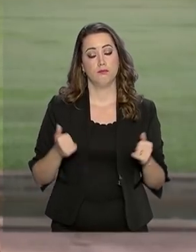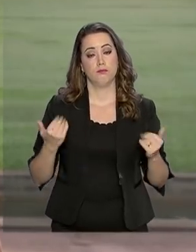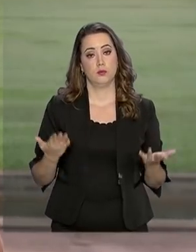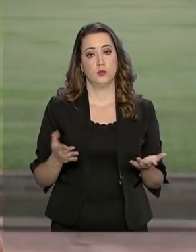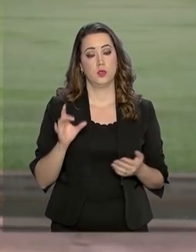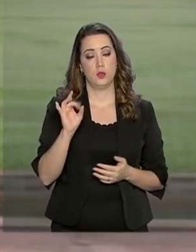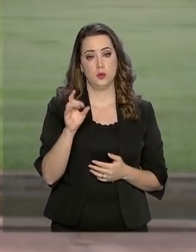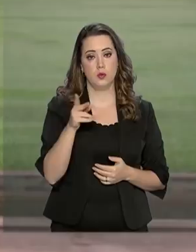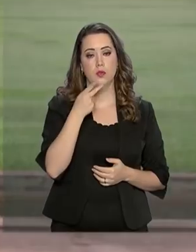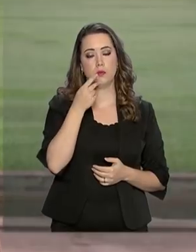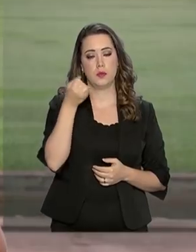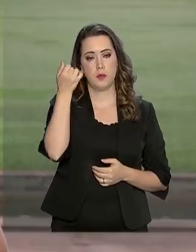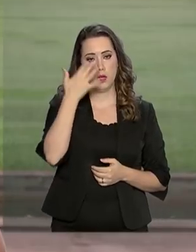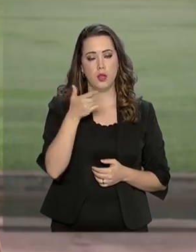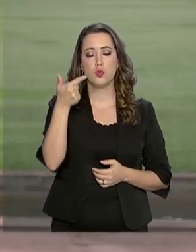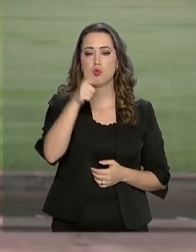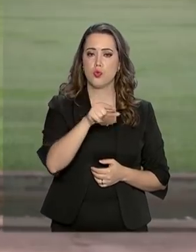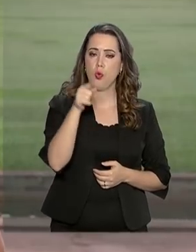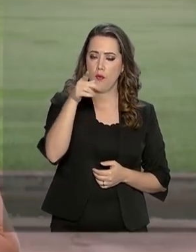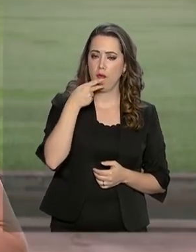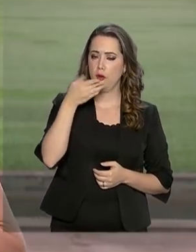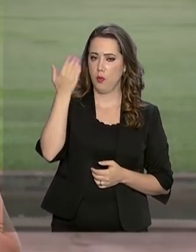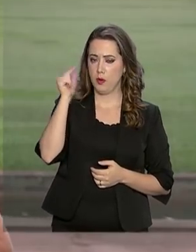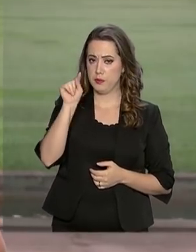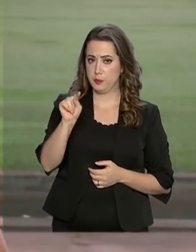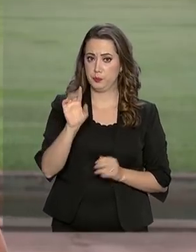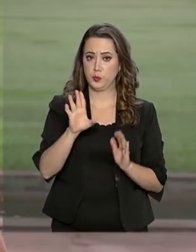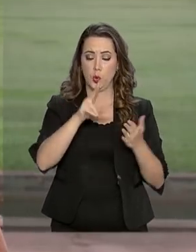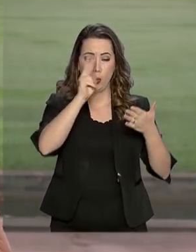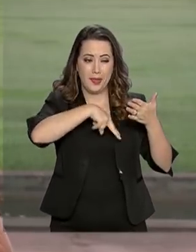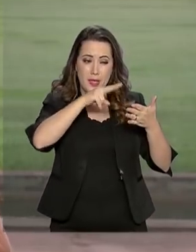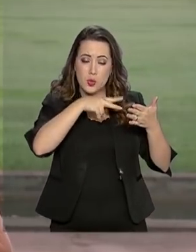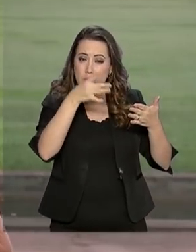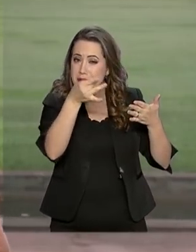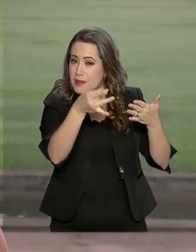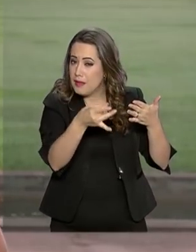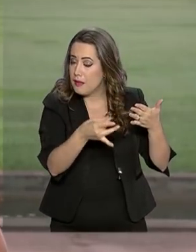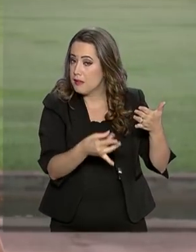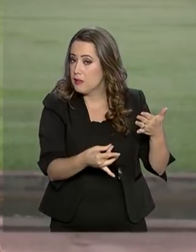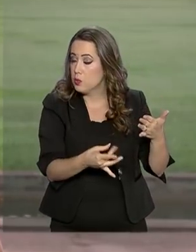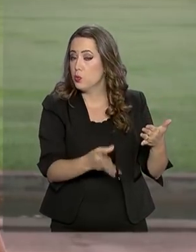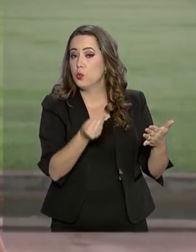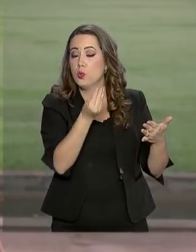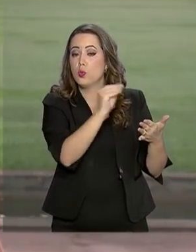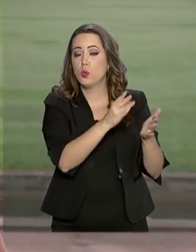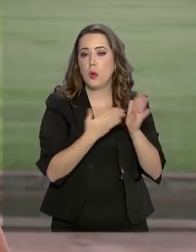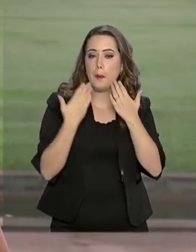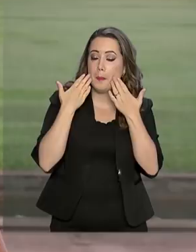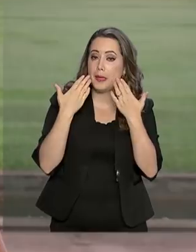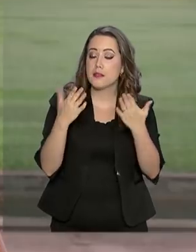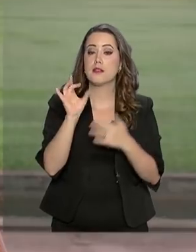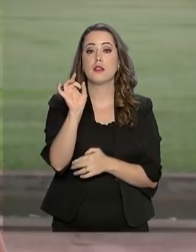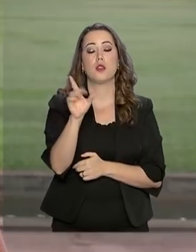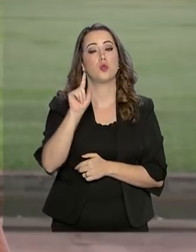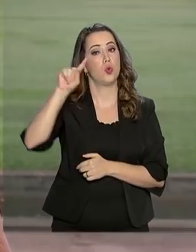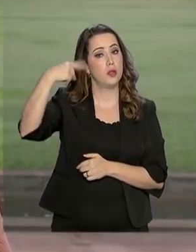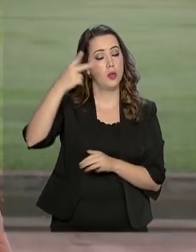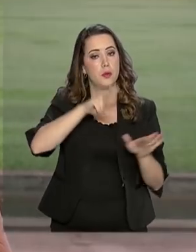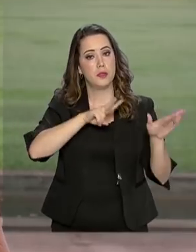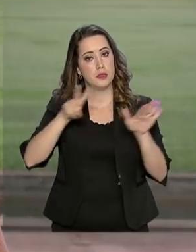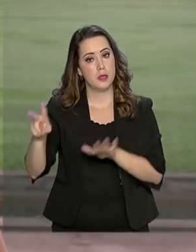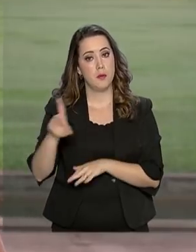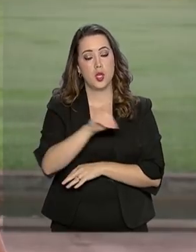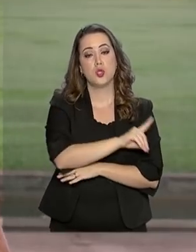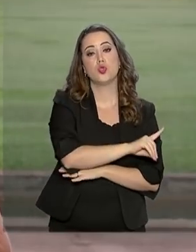Portanto, apenas reforçando aí o que o secretário disse, o texto completo da proposta de reforma da Previdência será apresentado na próxima semana, no